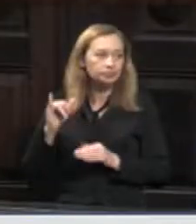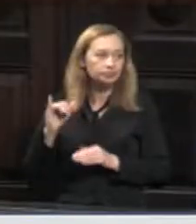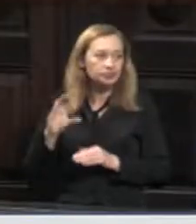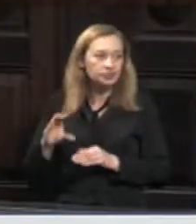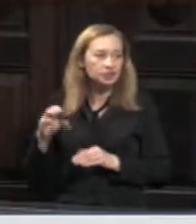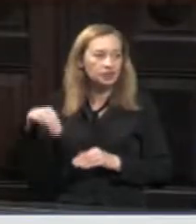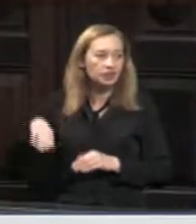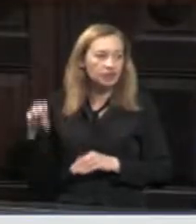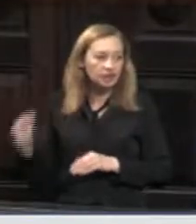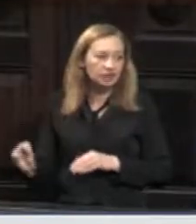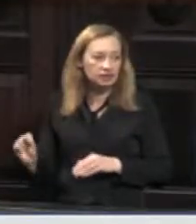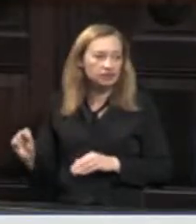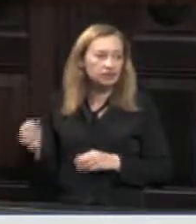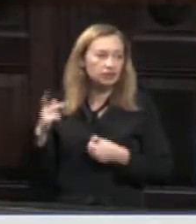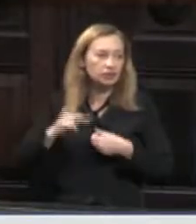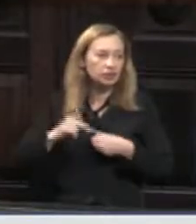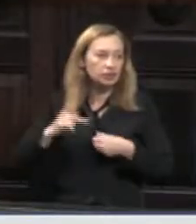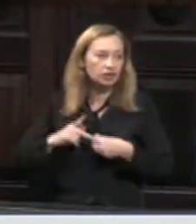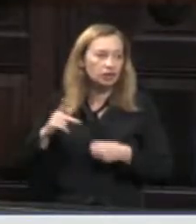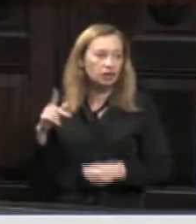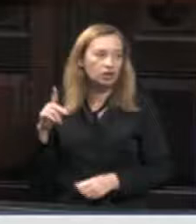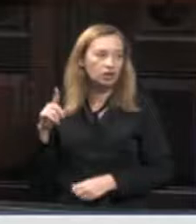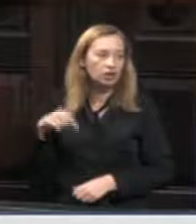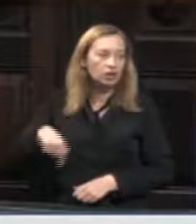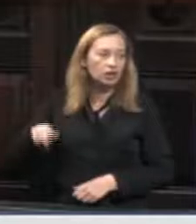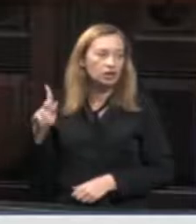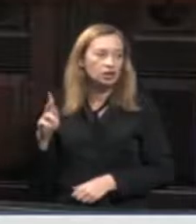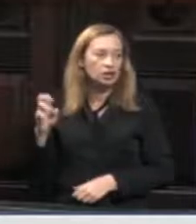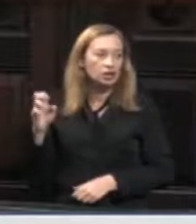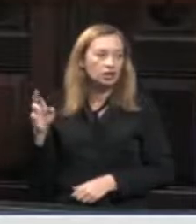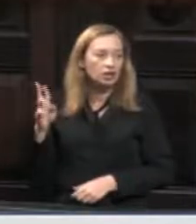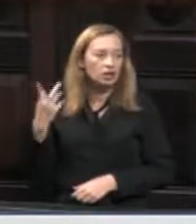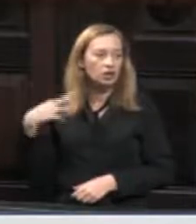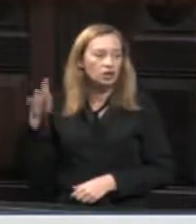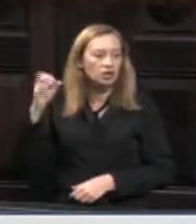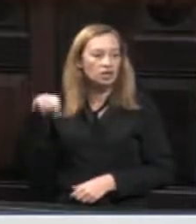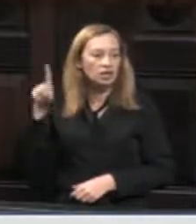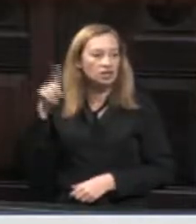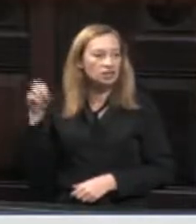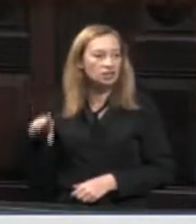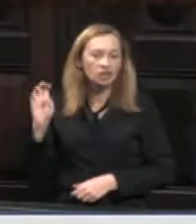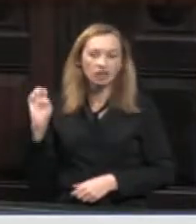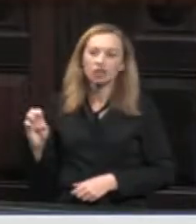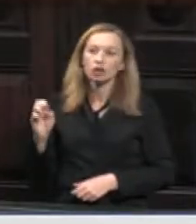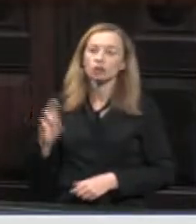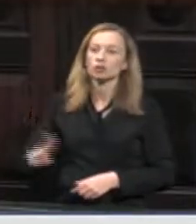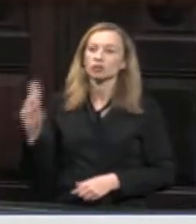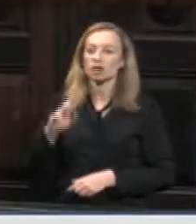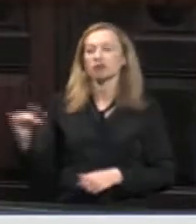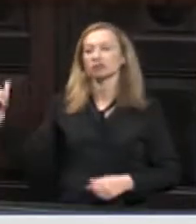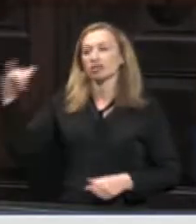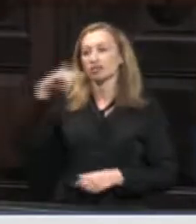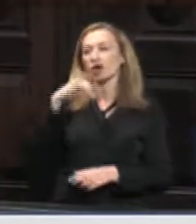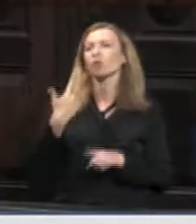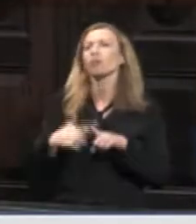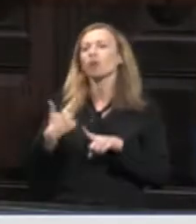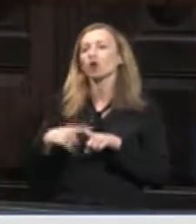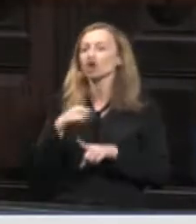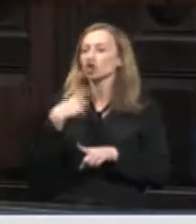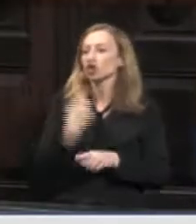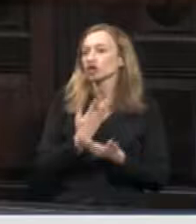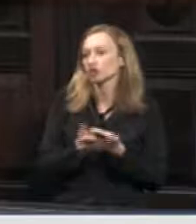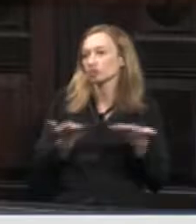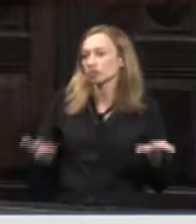de petróleo, do querosene utilizados no avião. Por quê? Nós estamos